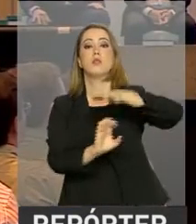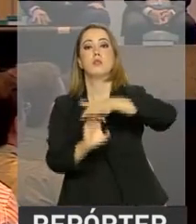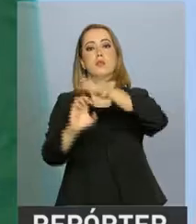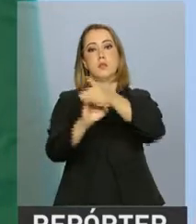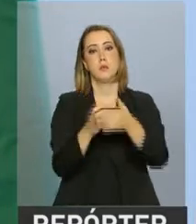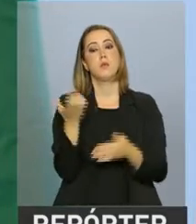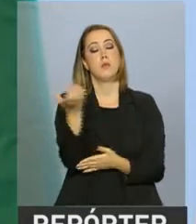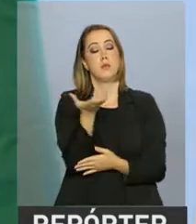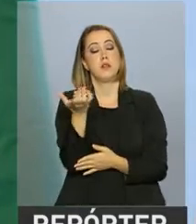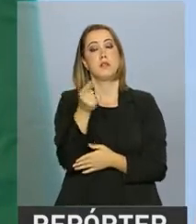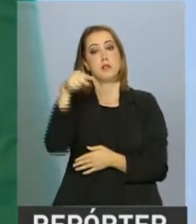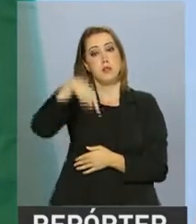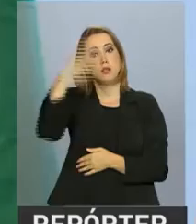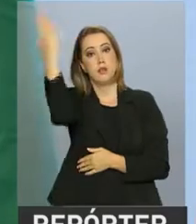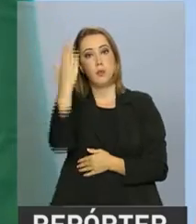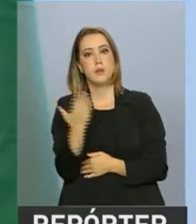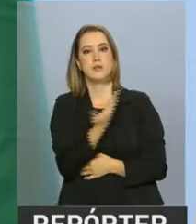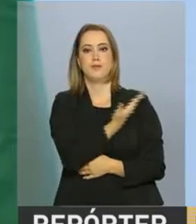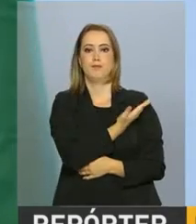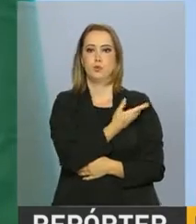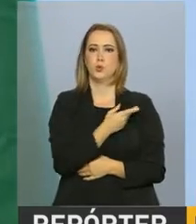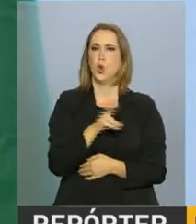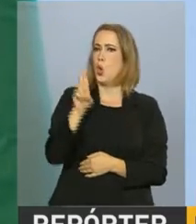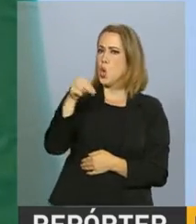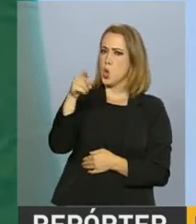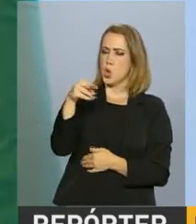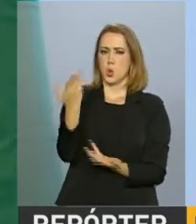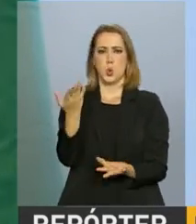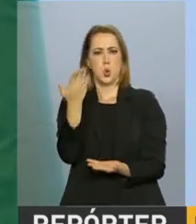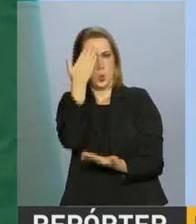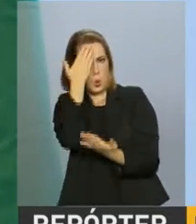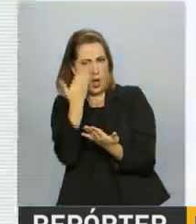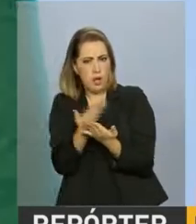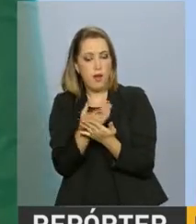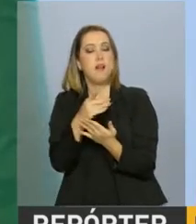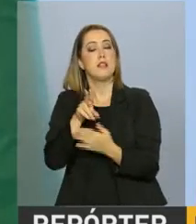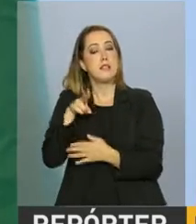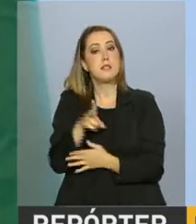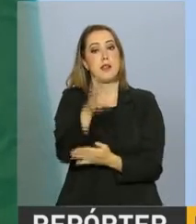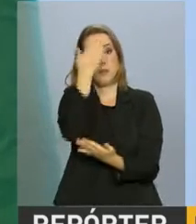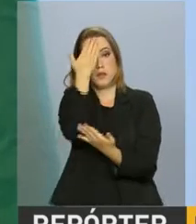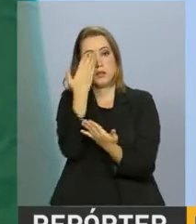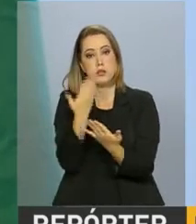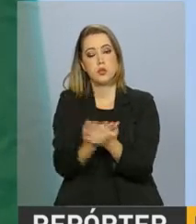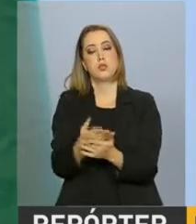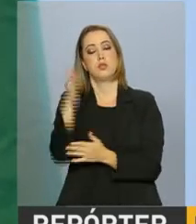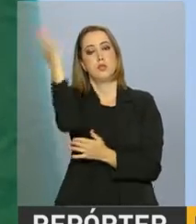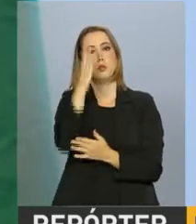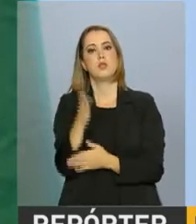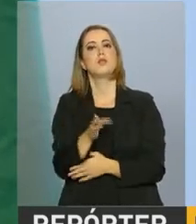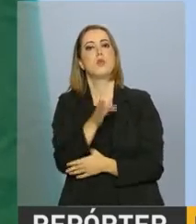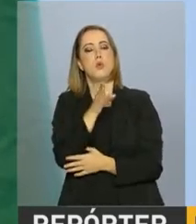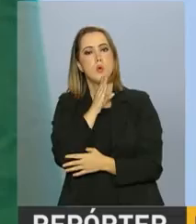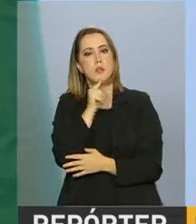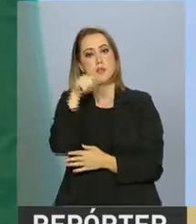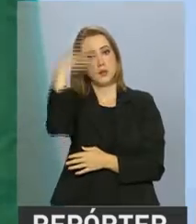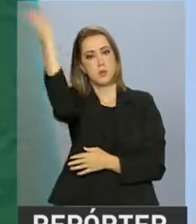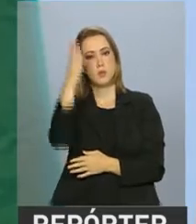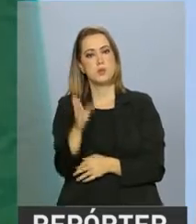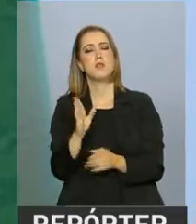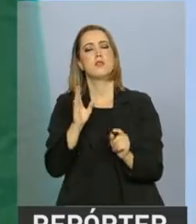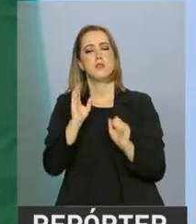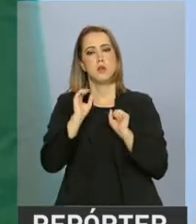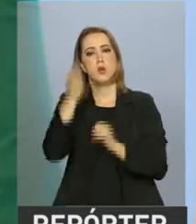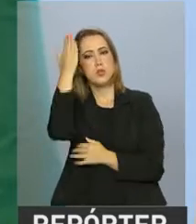no Brasil. Nós nunca deixamos de acreditar que nós estávamos fazendo novo. Sabemos que o Brasil passa por uma dificuldade